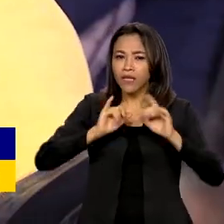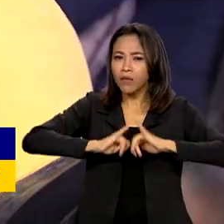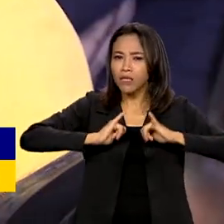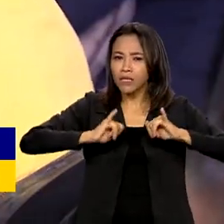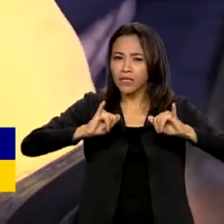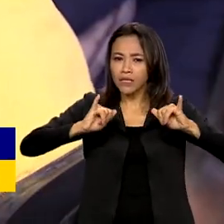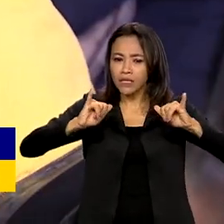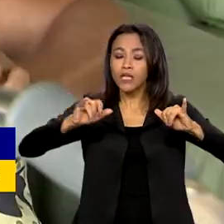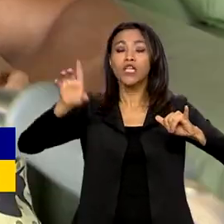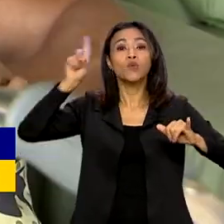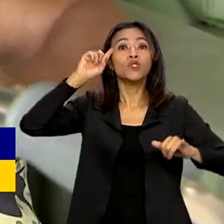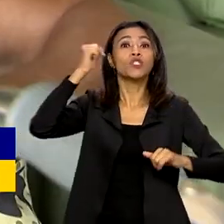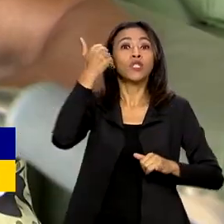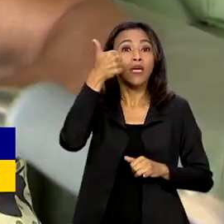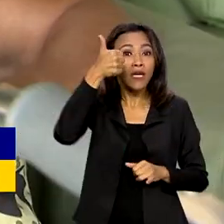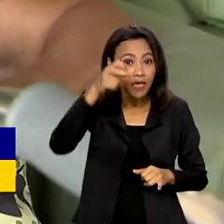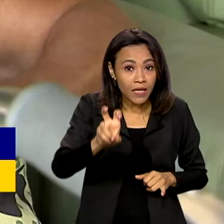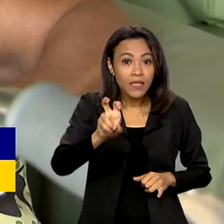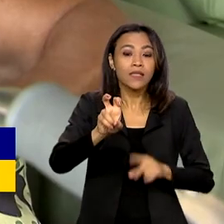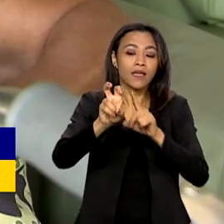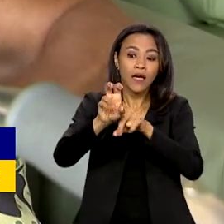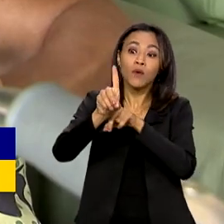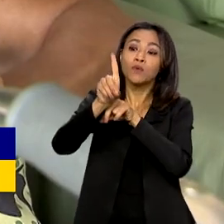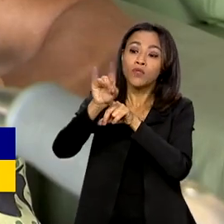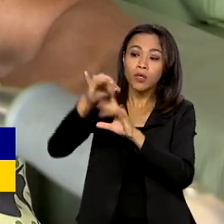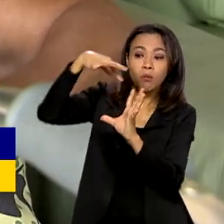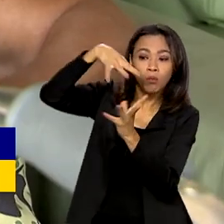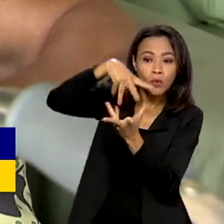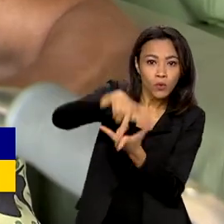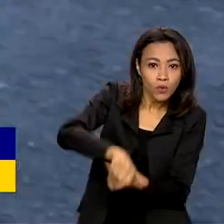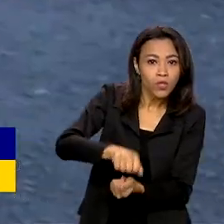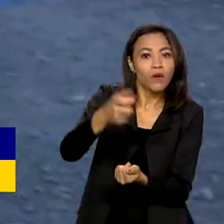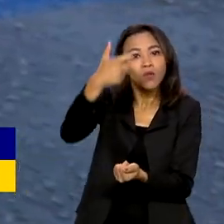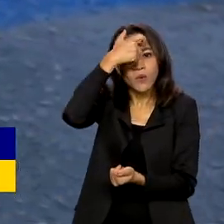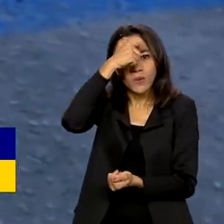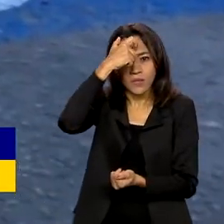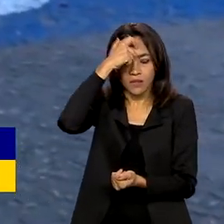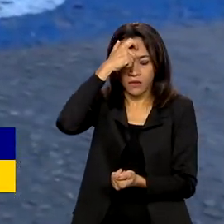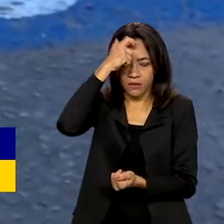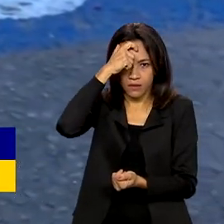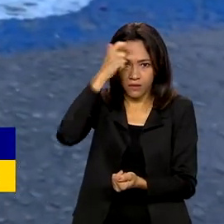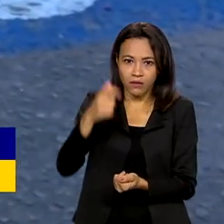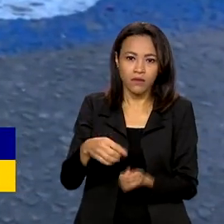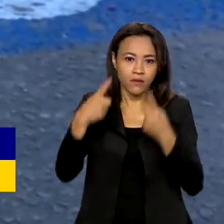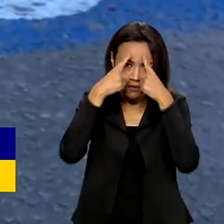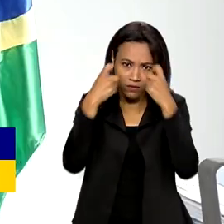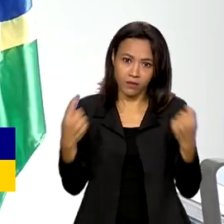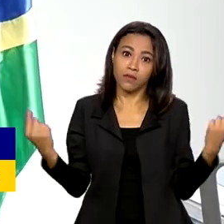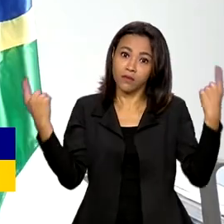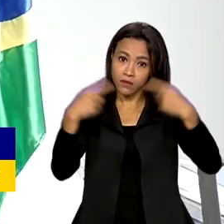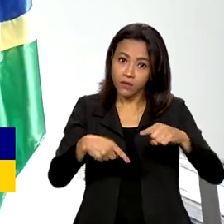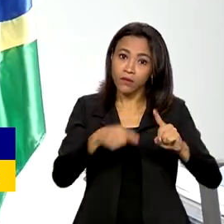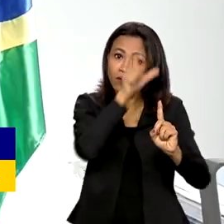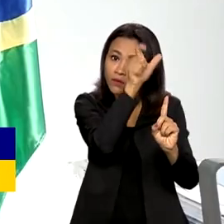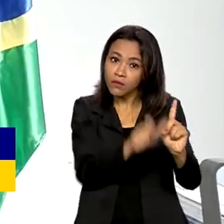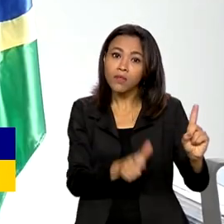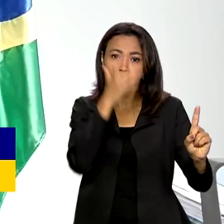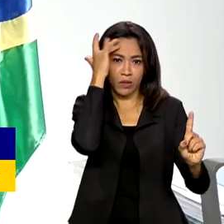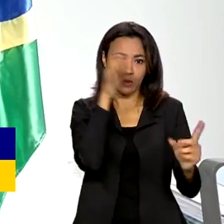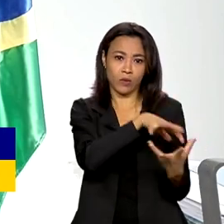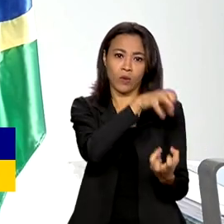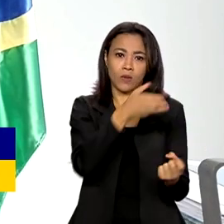o ápice no dia 15 dia mundial de conscientização da violência contra a pessoa idosa a sua importância